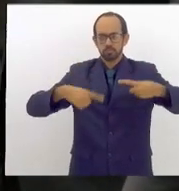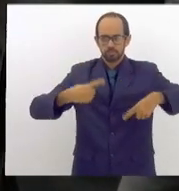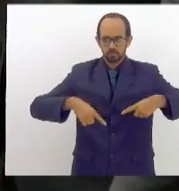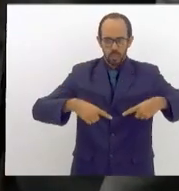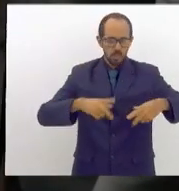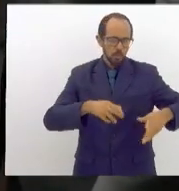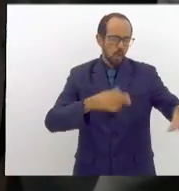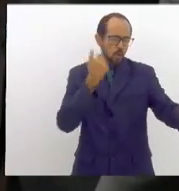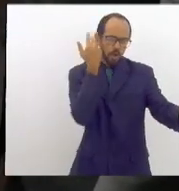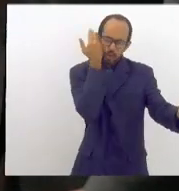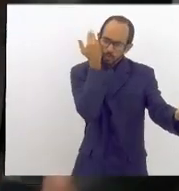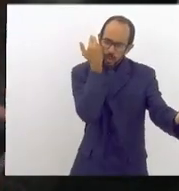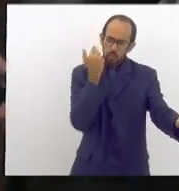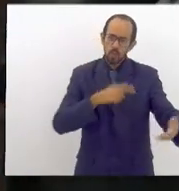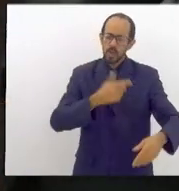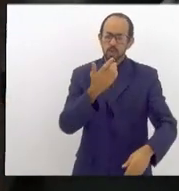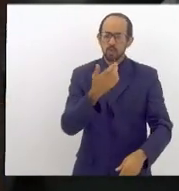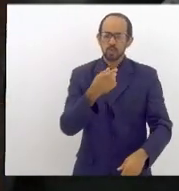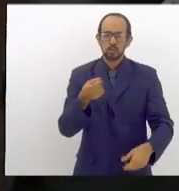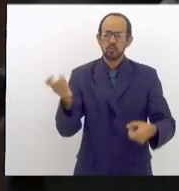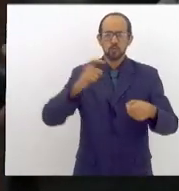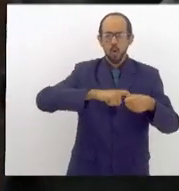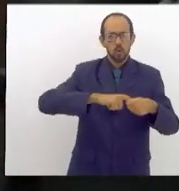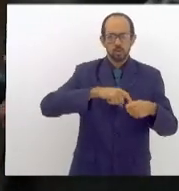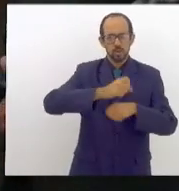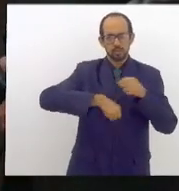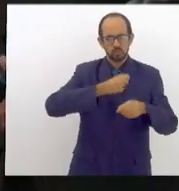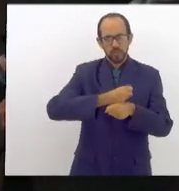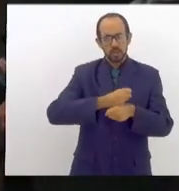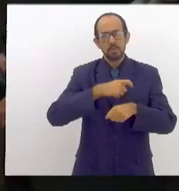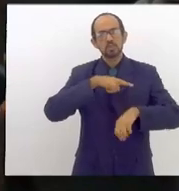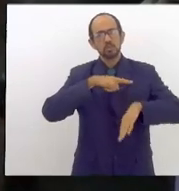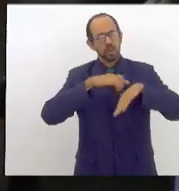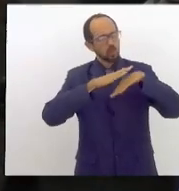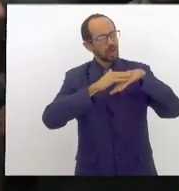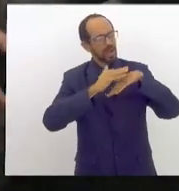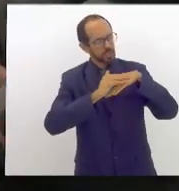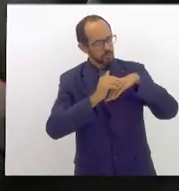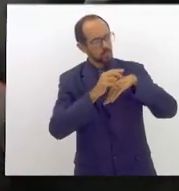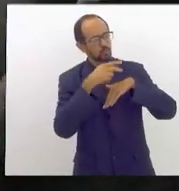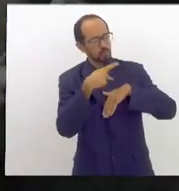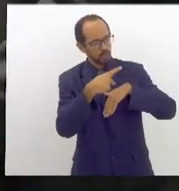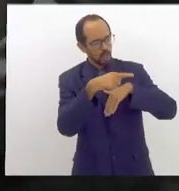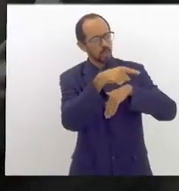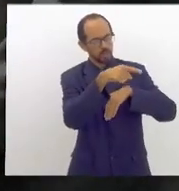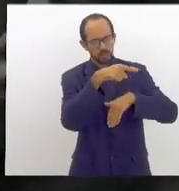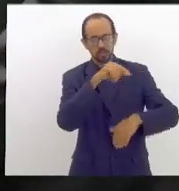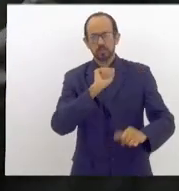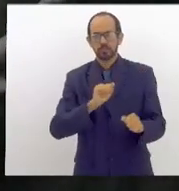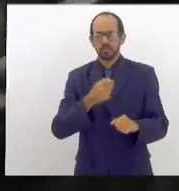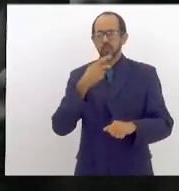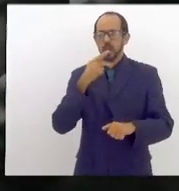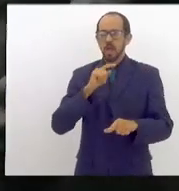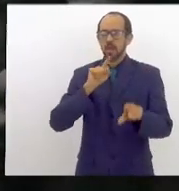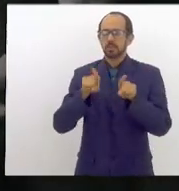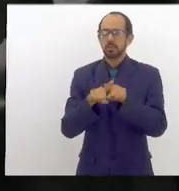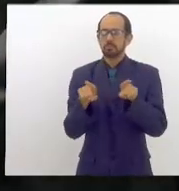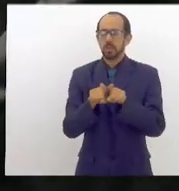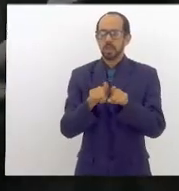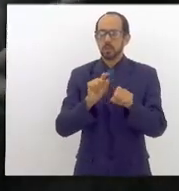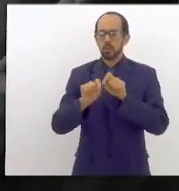aqui mais a partir do ano que vem mas que é uma pessoa que eu tenho um carinho enorme por ele dizer que isso tudo